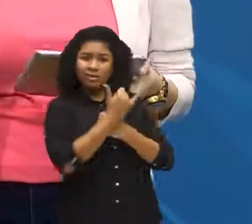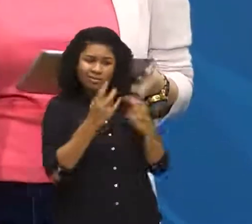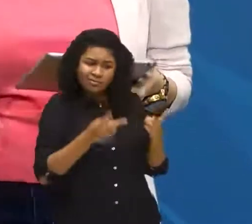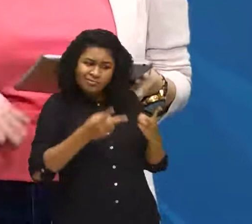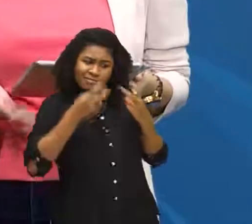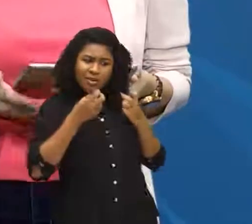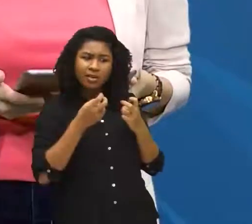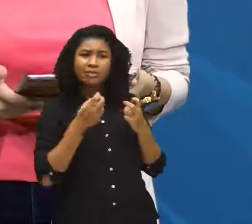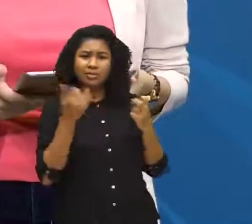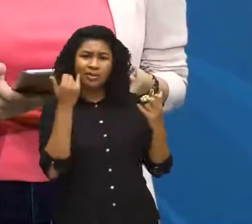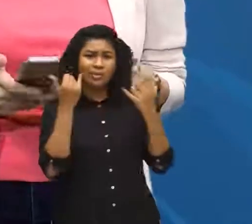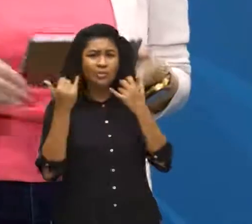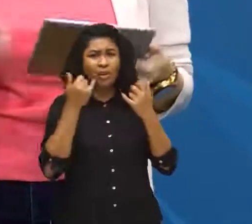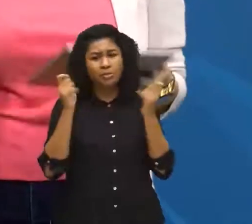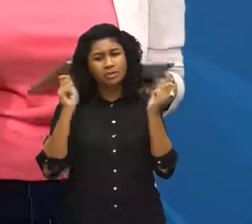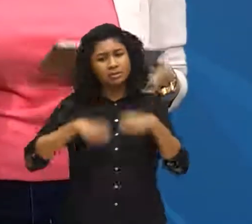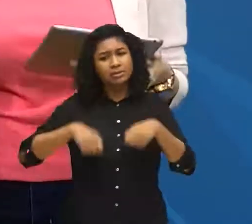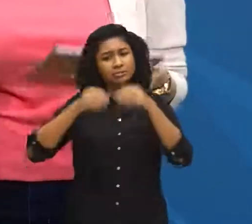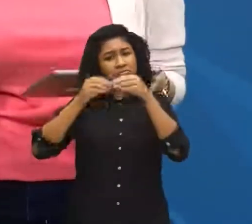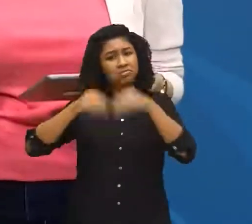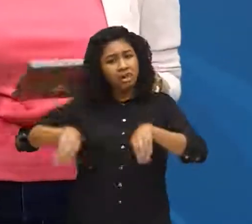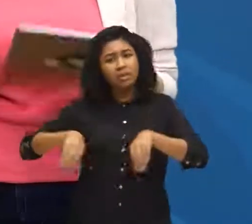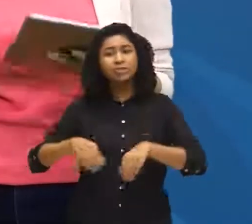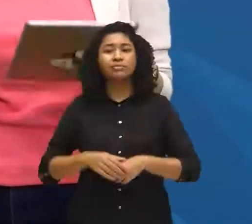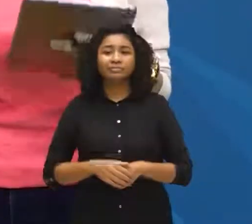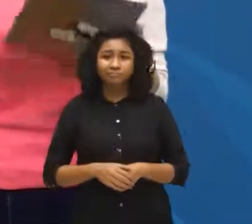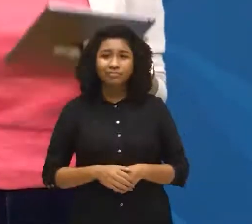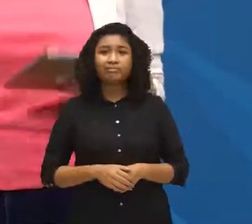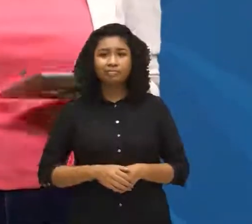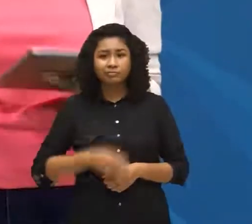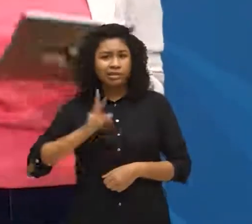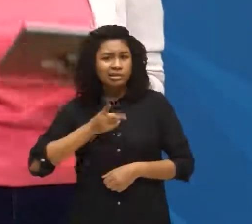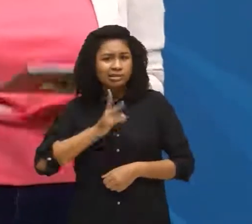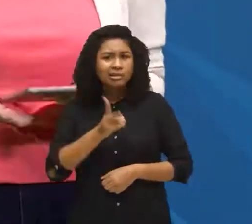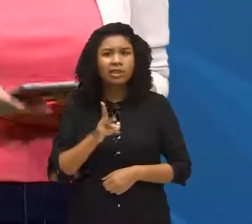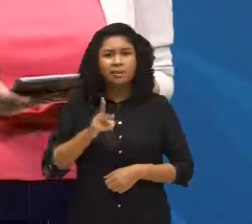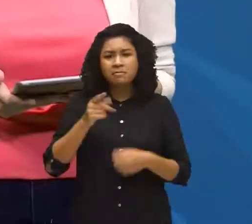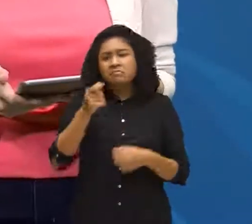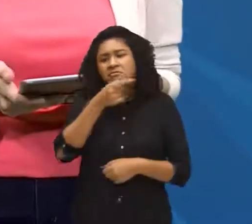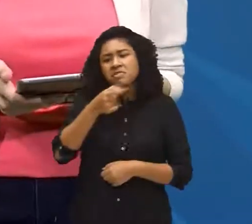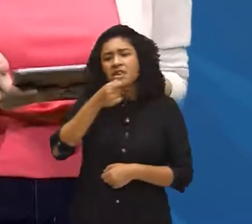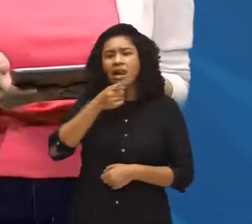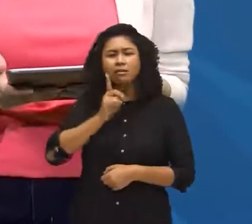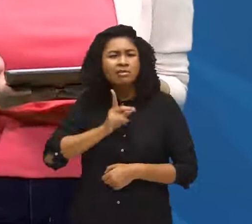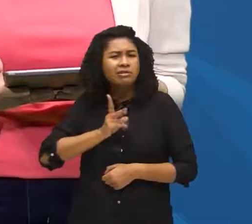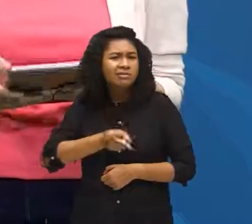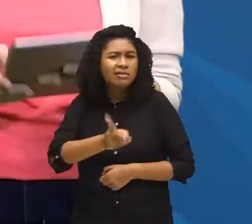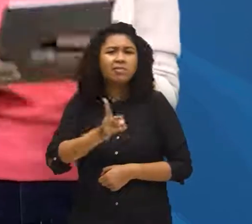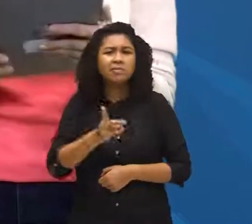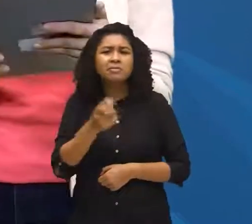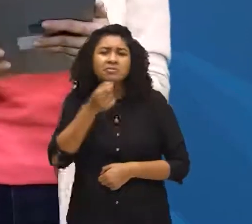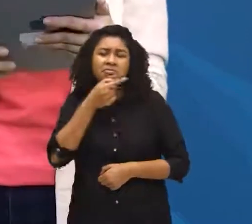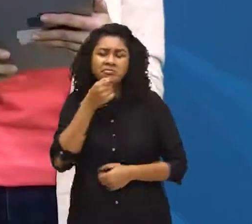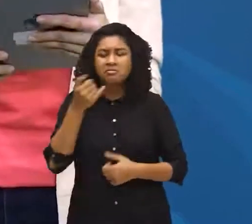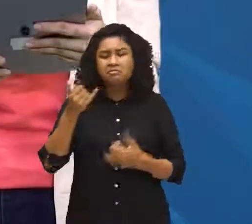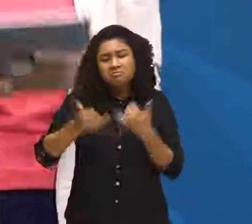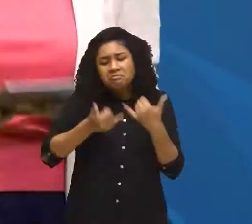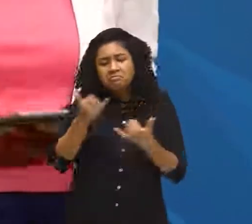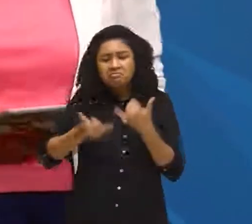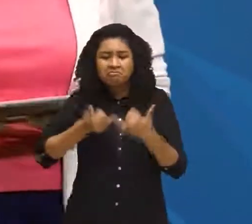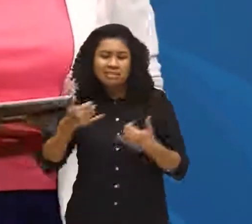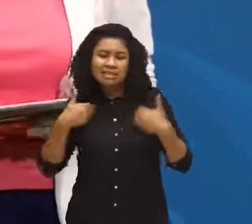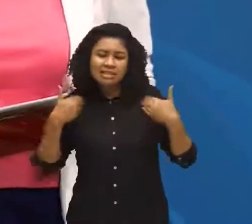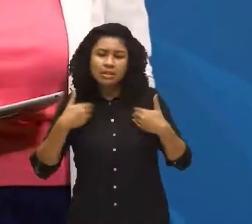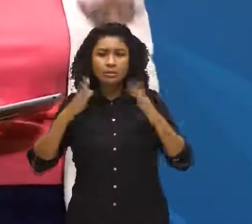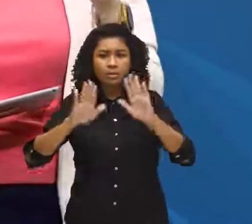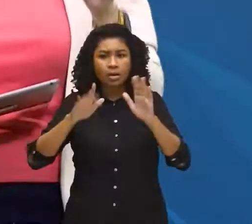trazer ali algum dano, né? Então, sátira, paródias, as músicas, elas são muito engraçadas, muito divertidas, mas a gente precisa analisar